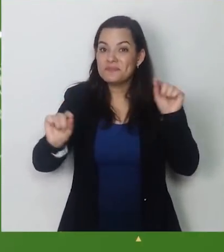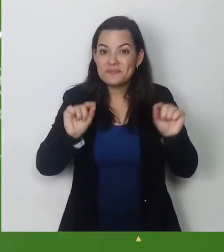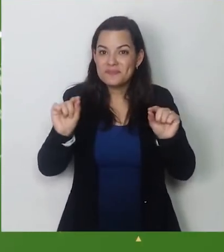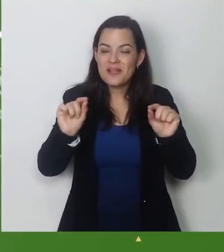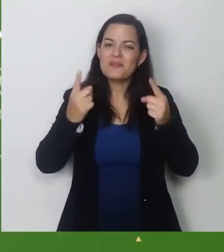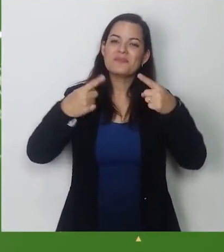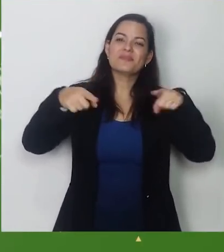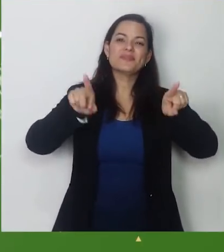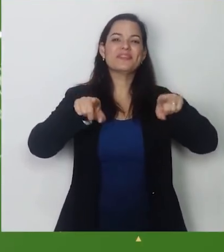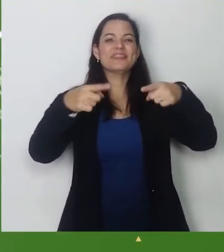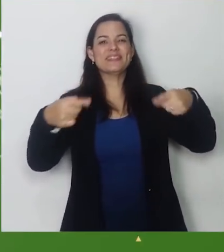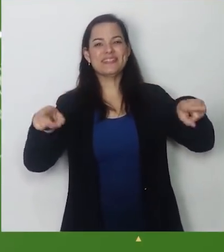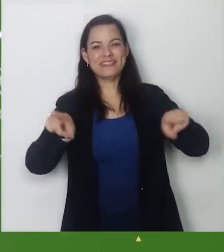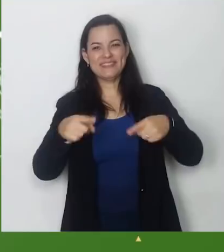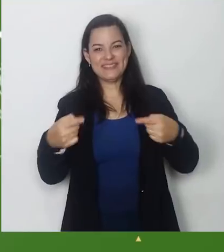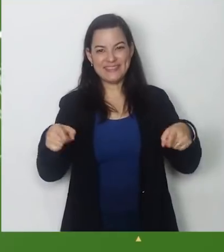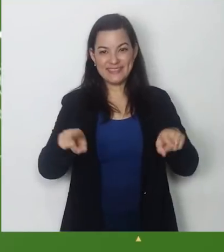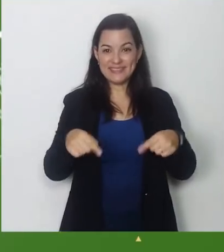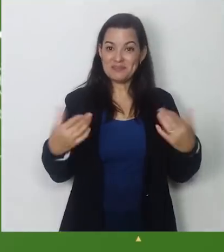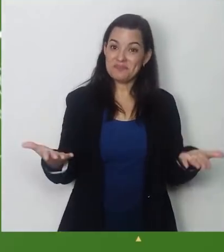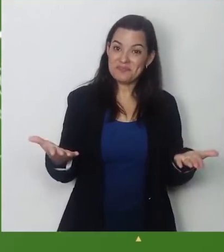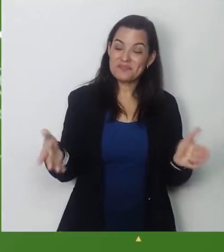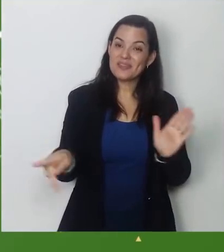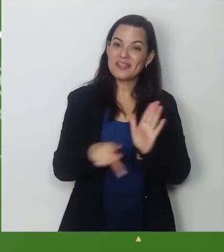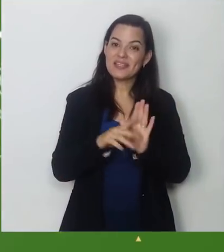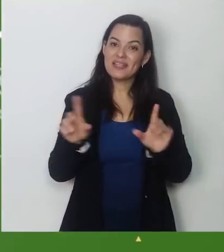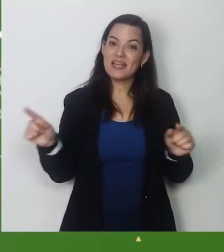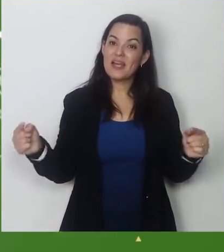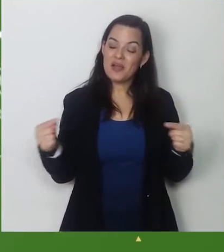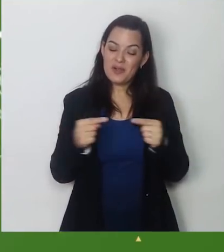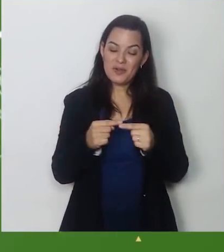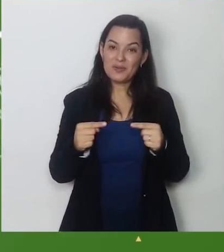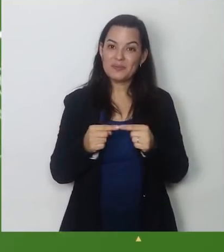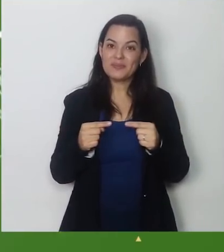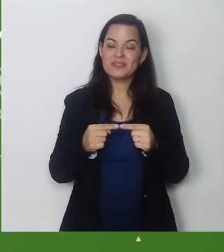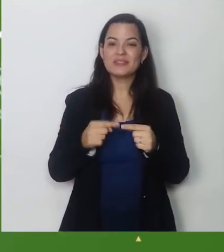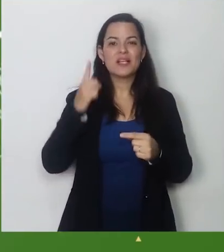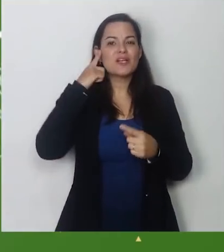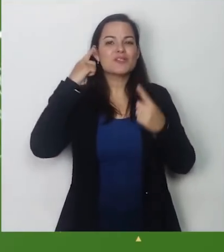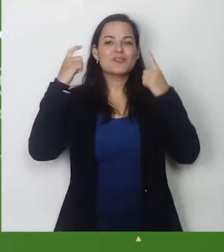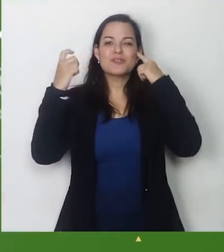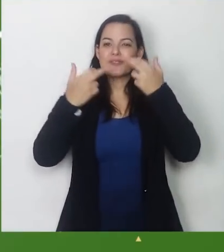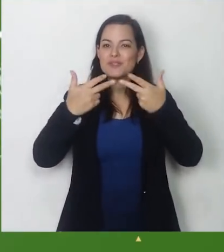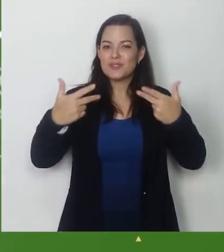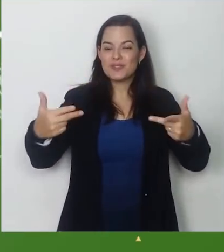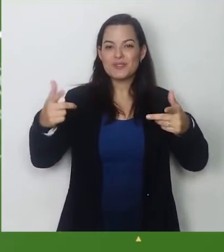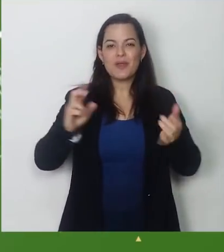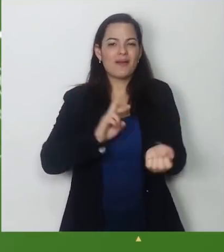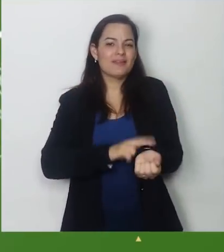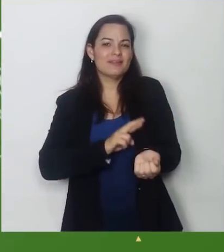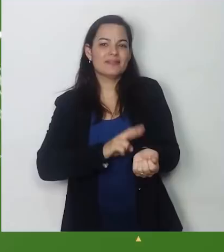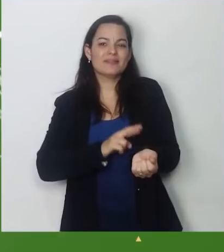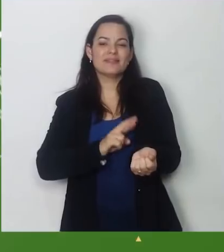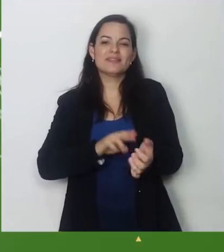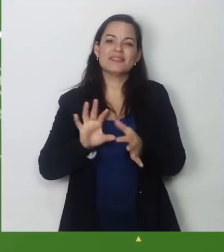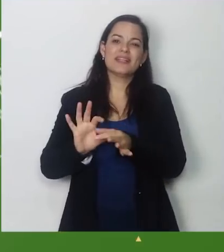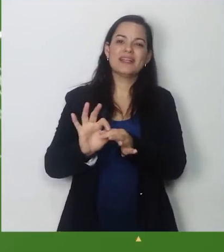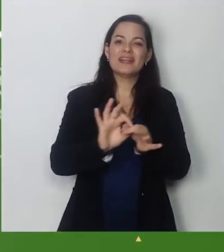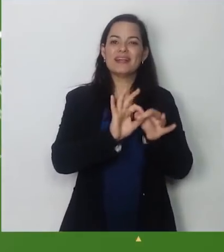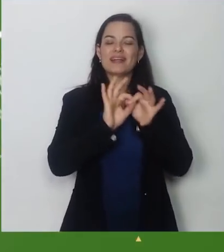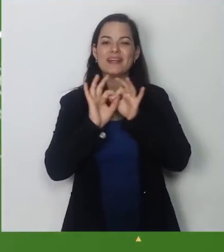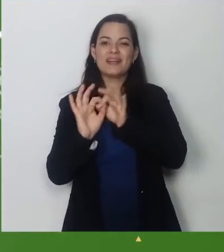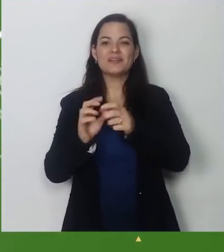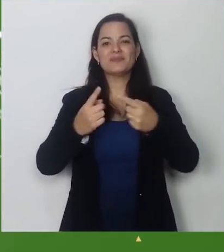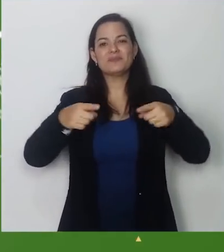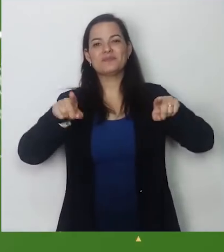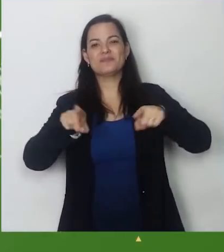a música, que é a combinação de sons, ritmo, harmonia, melodia, de maneira agradável aos